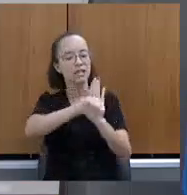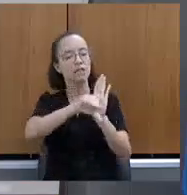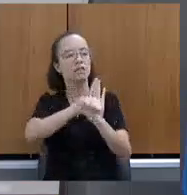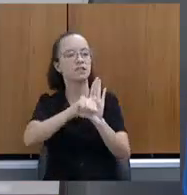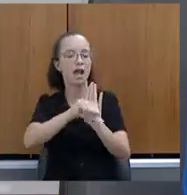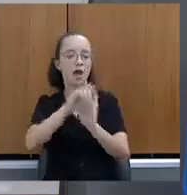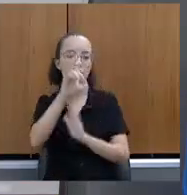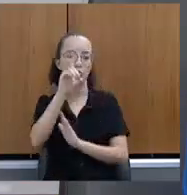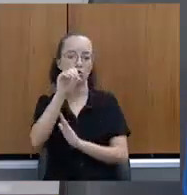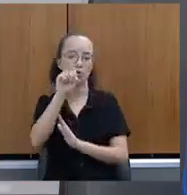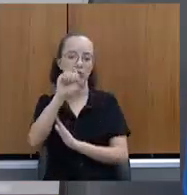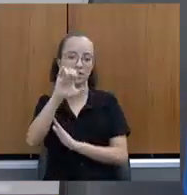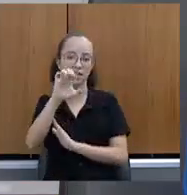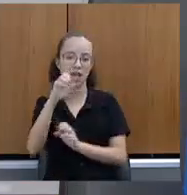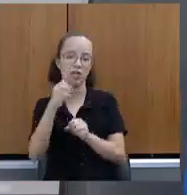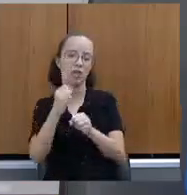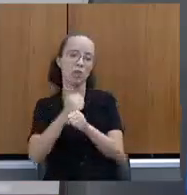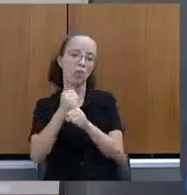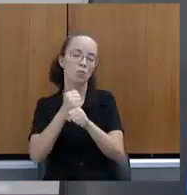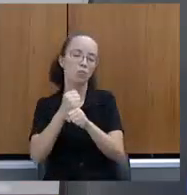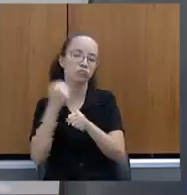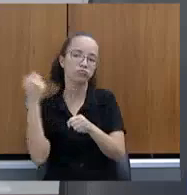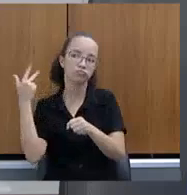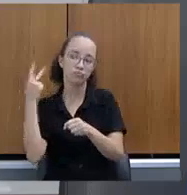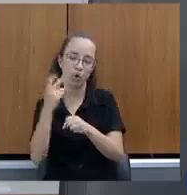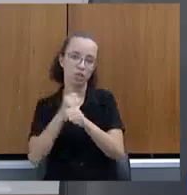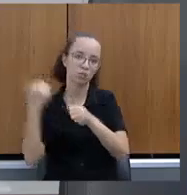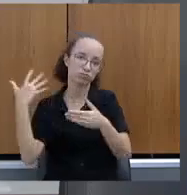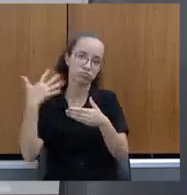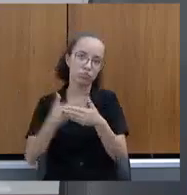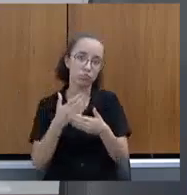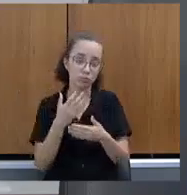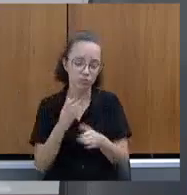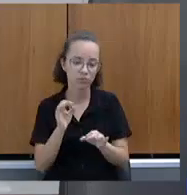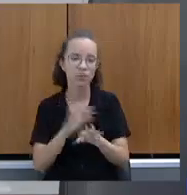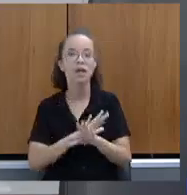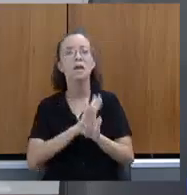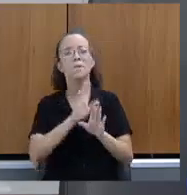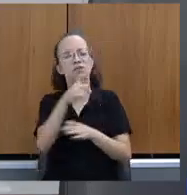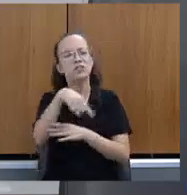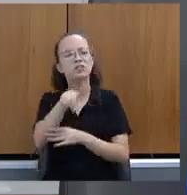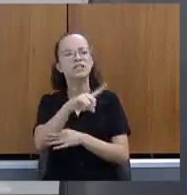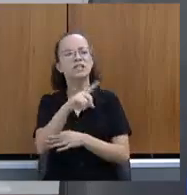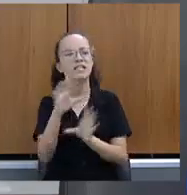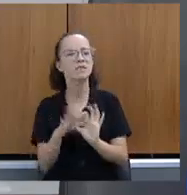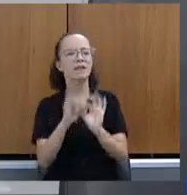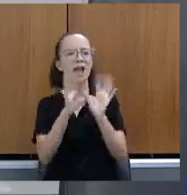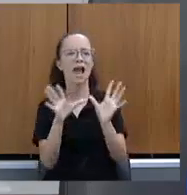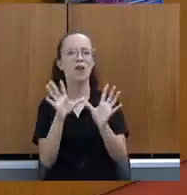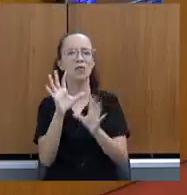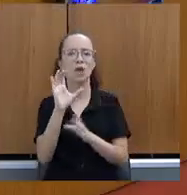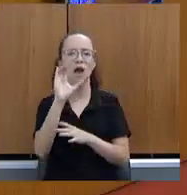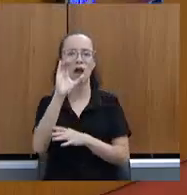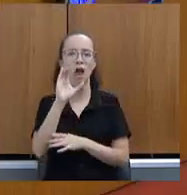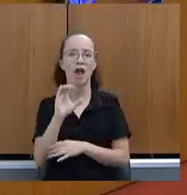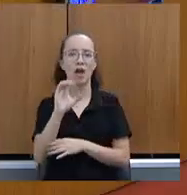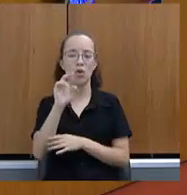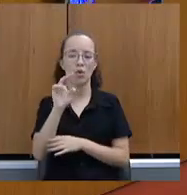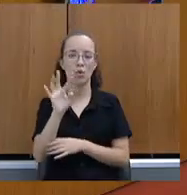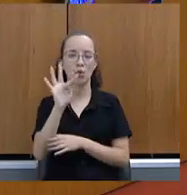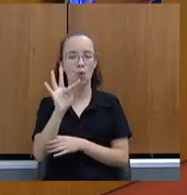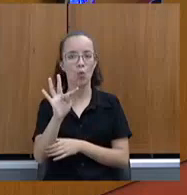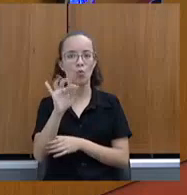quase é com dossiê pronto o governo liberou a Gucci como é que a gente libera a gente não né